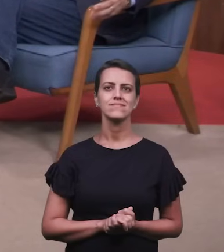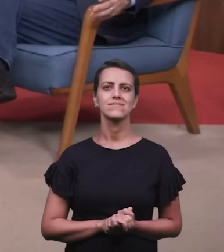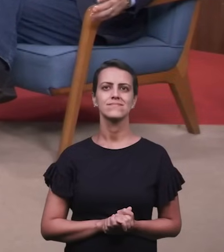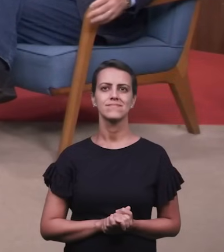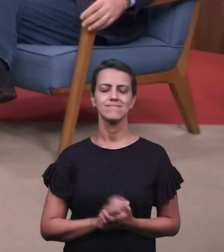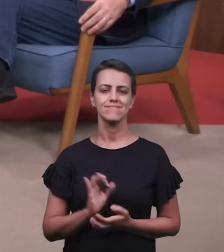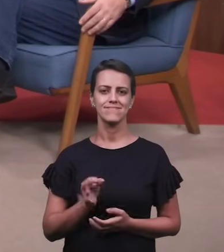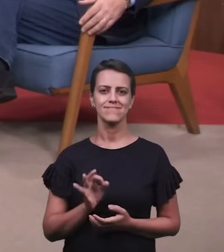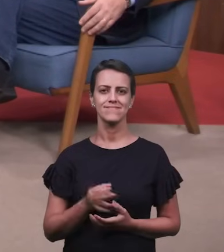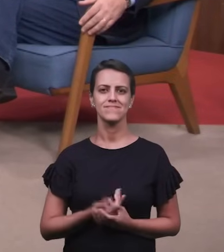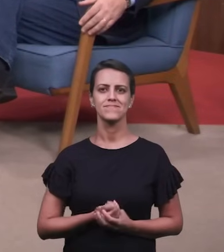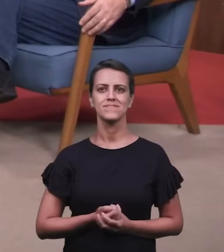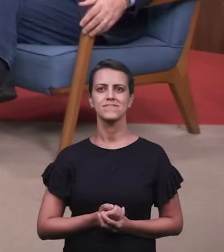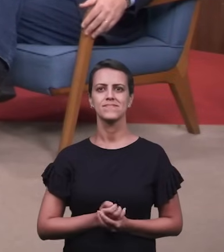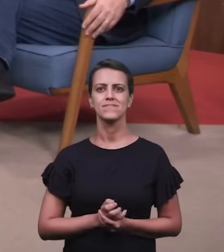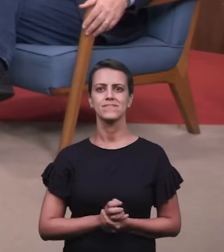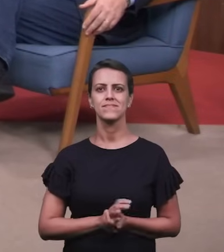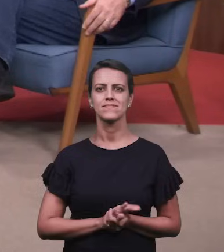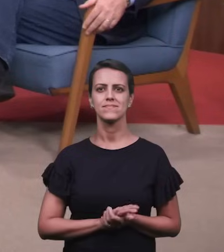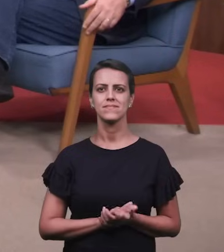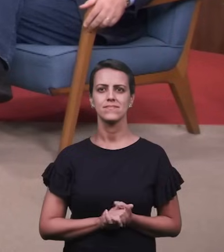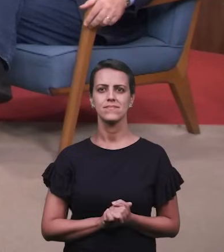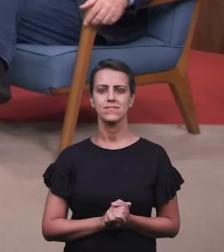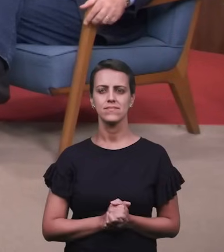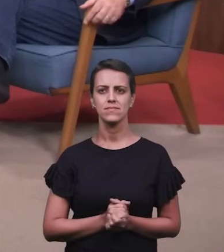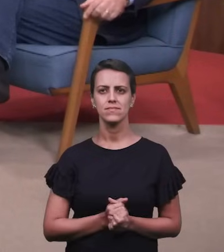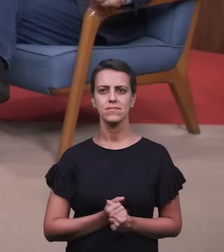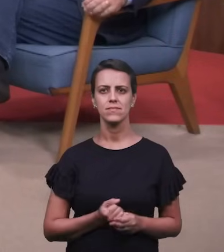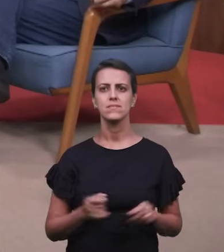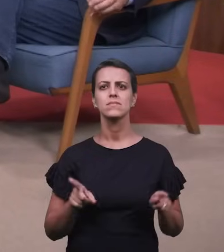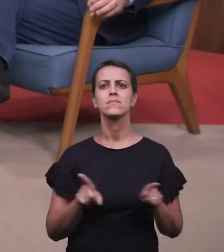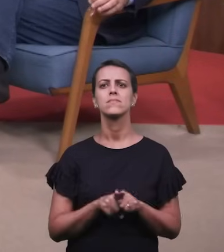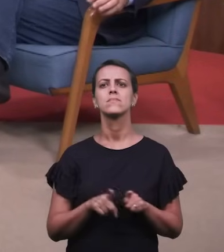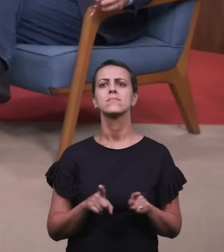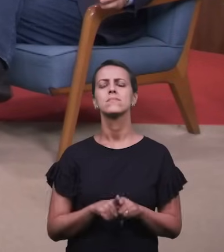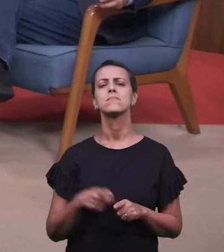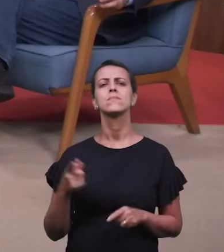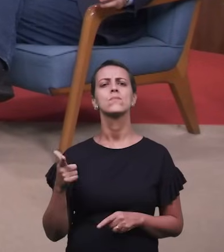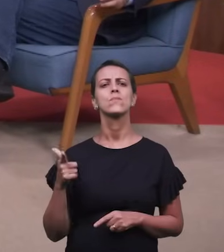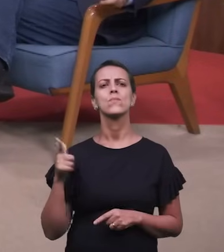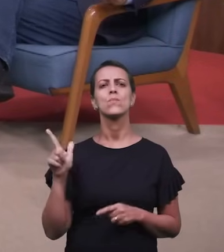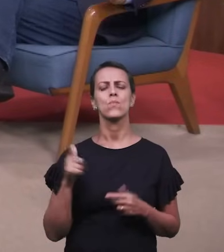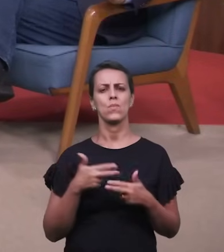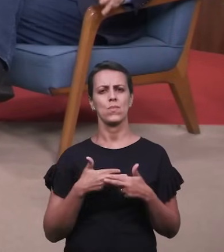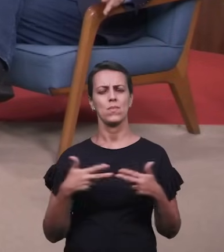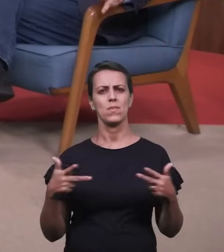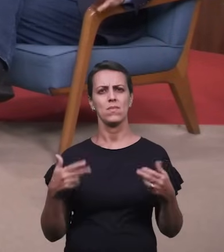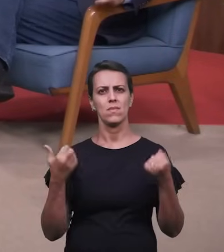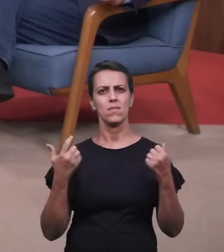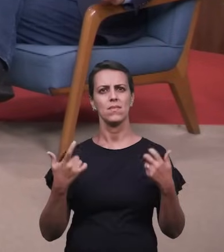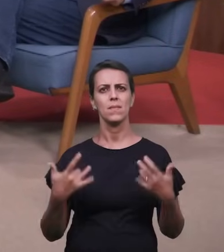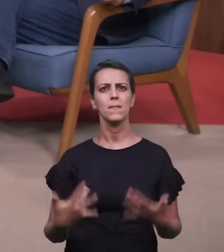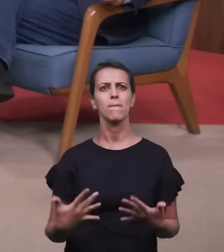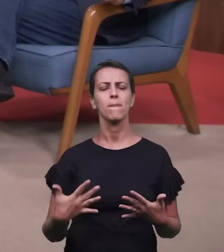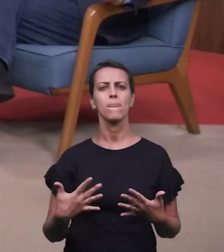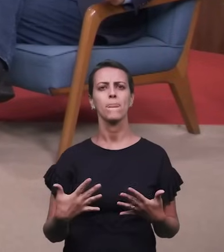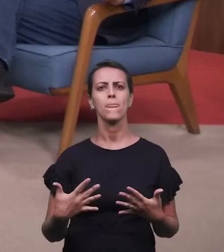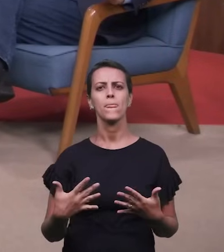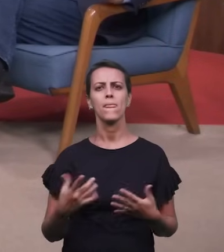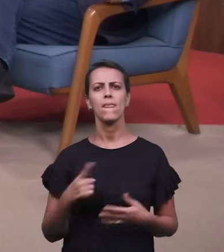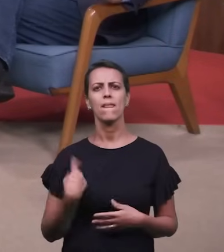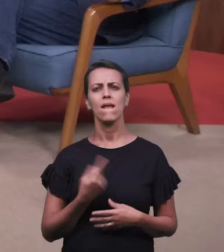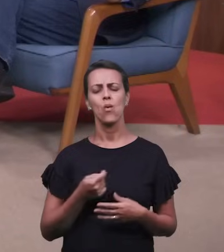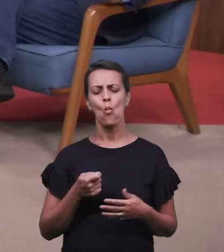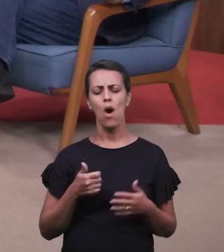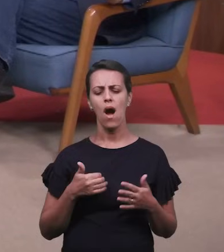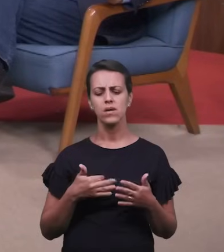do Senhor. É isso mesmo. Vamos lá. Mas um outro aspecto foi abordado, e aí a gente vai tratar dele aqui,